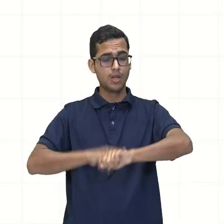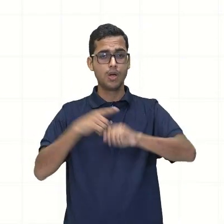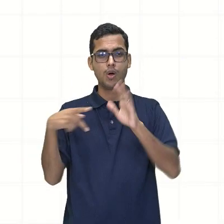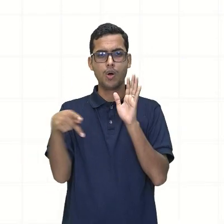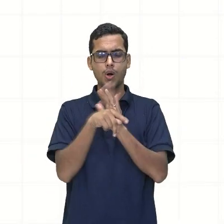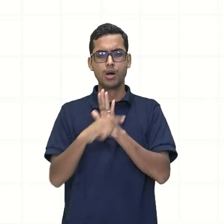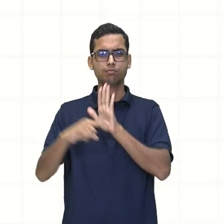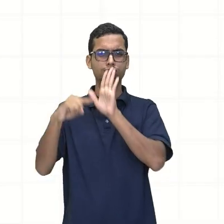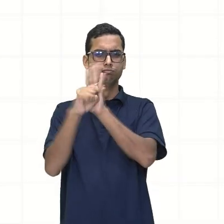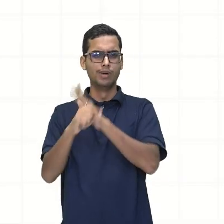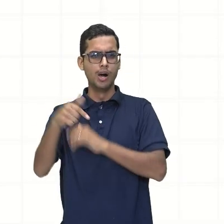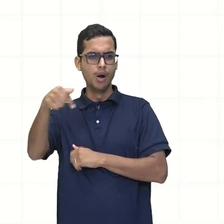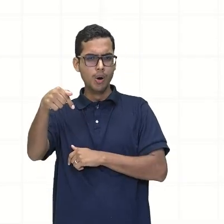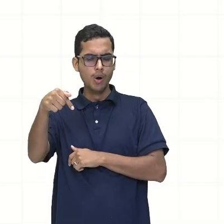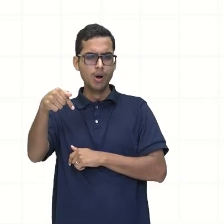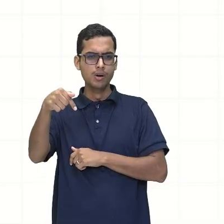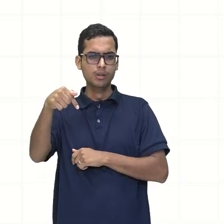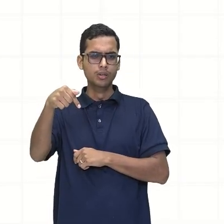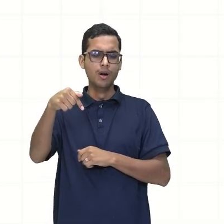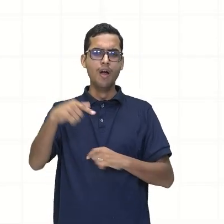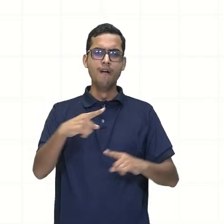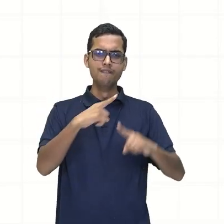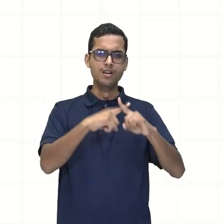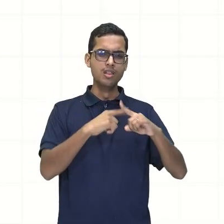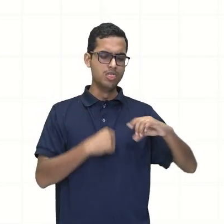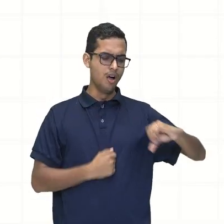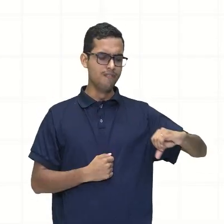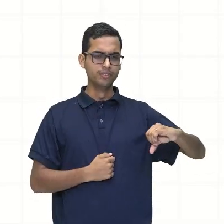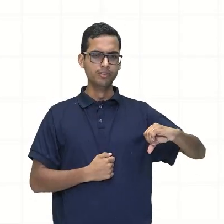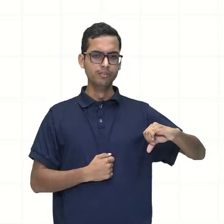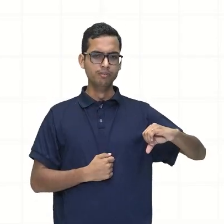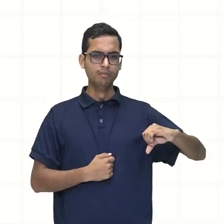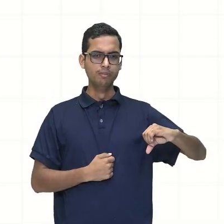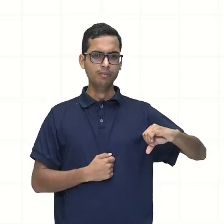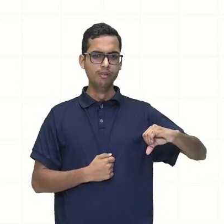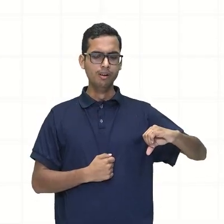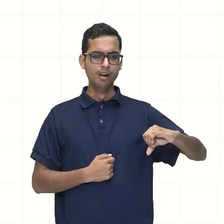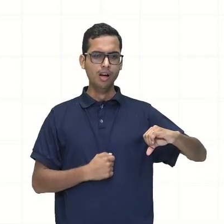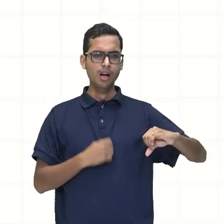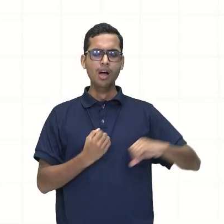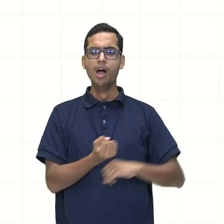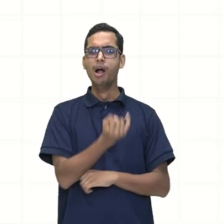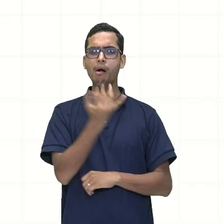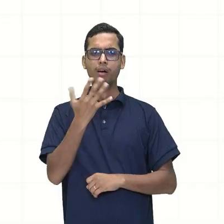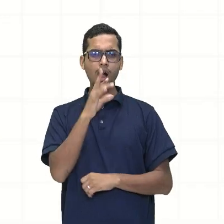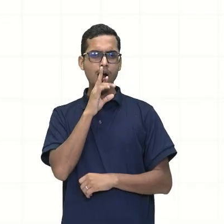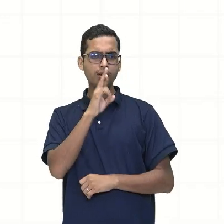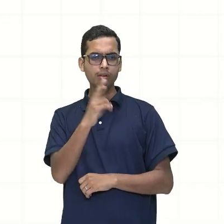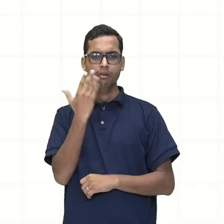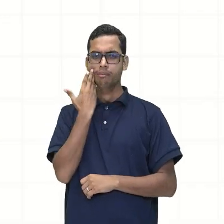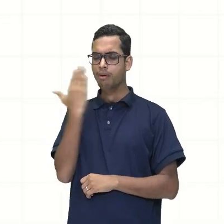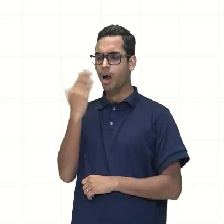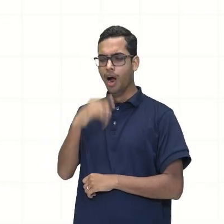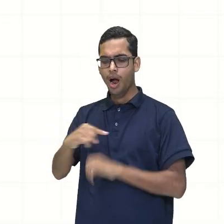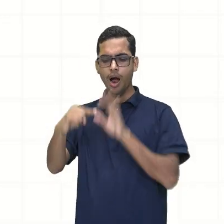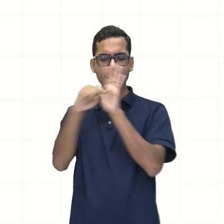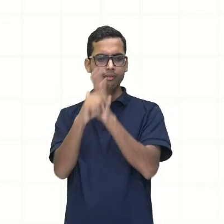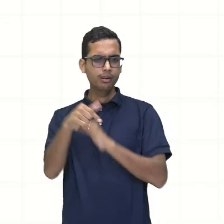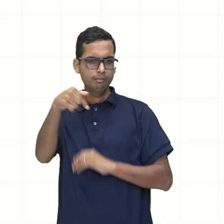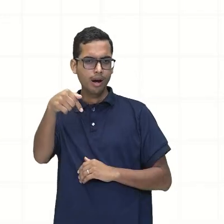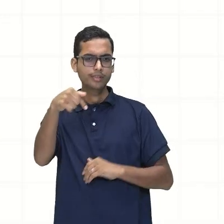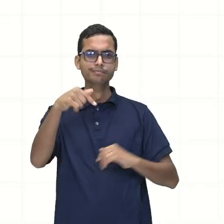negativo, então vai ficar menos 7 vezes 9. Olha só qual é a operação, menos 7 vezes